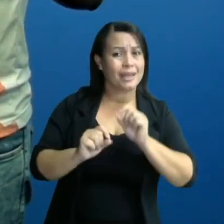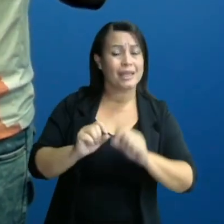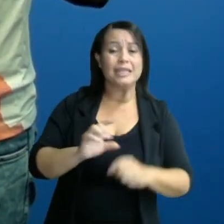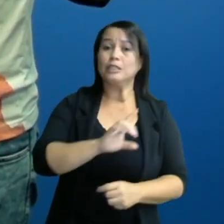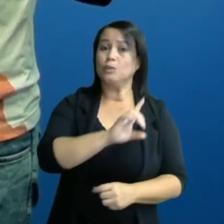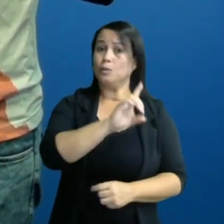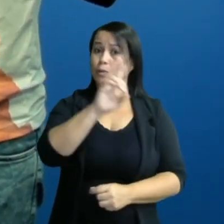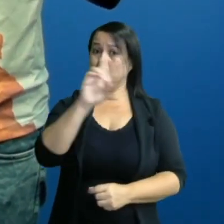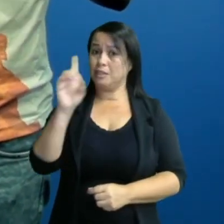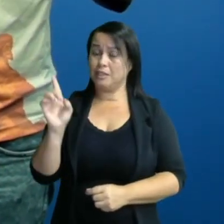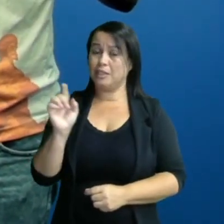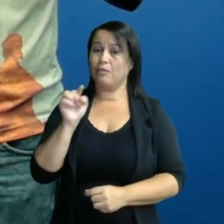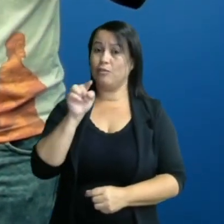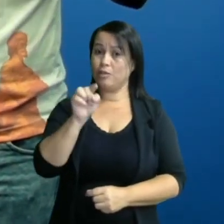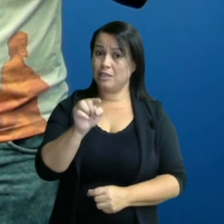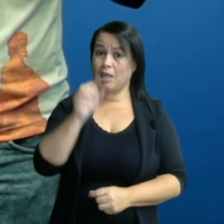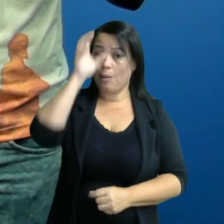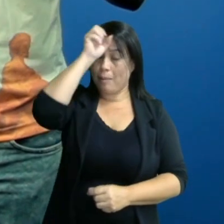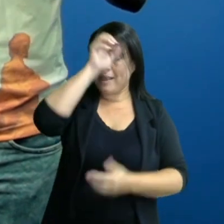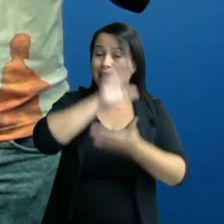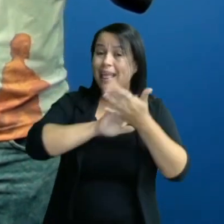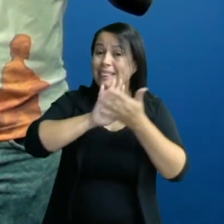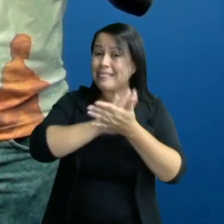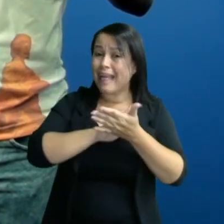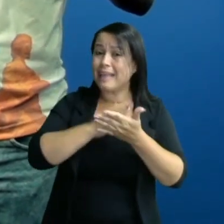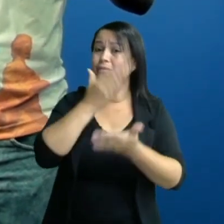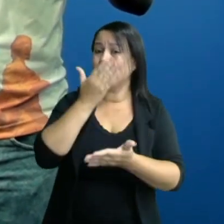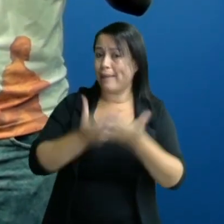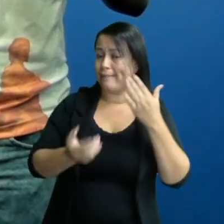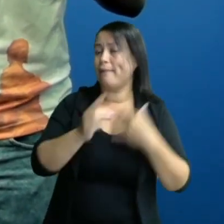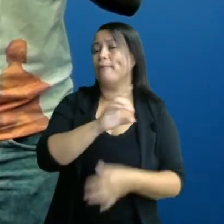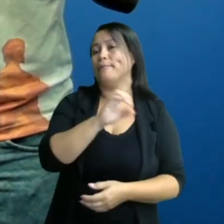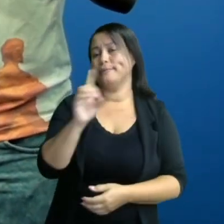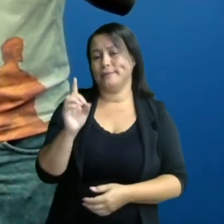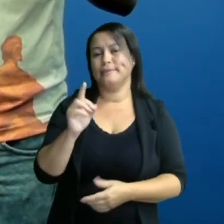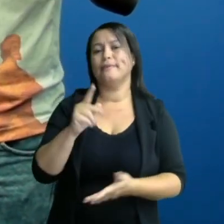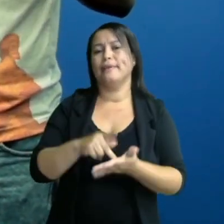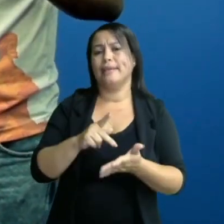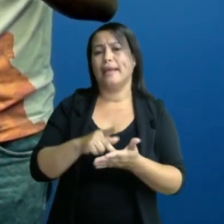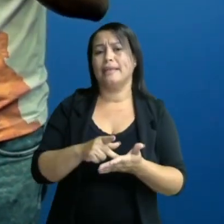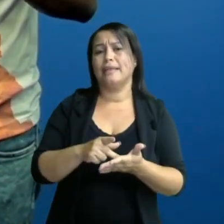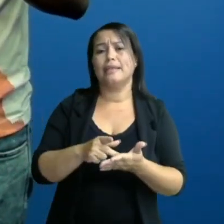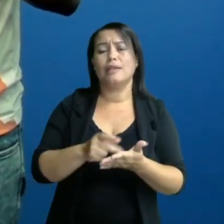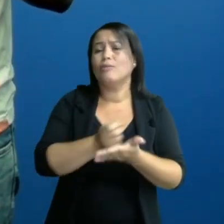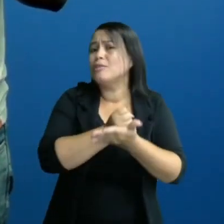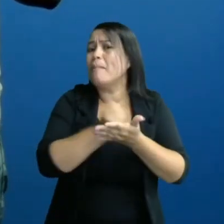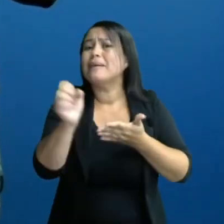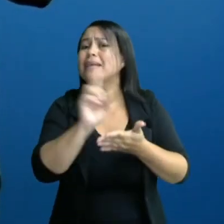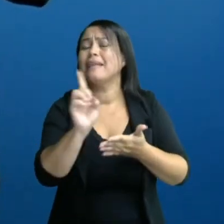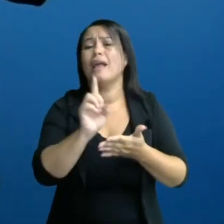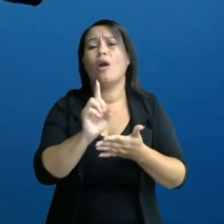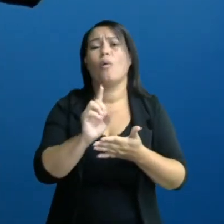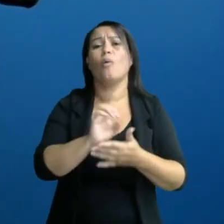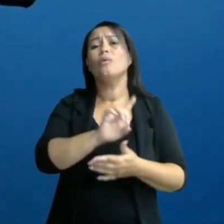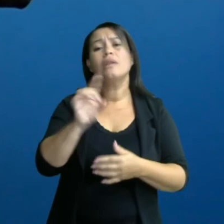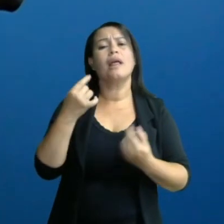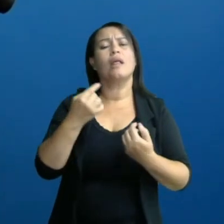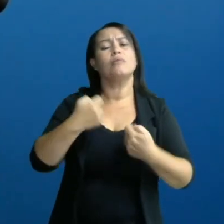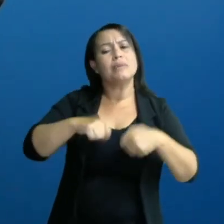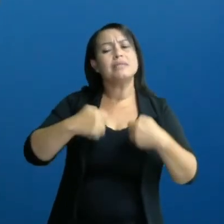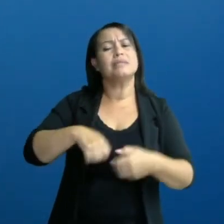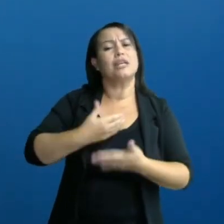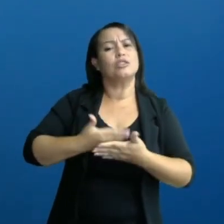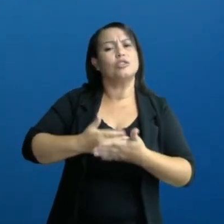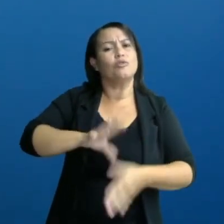dia que você não aprender nada, foi um dia perdido para você. Então, nunca deixe passar um dia sequer na sua vida em que você não